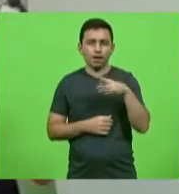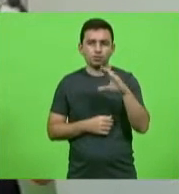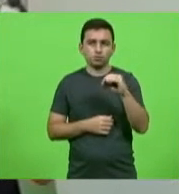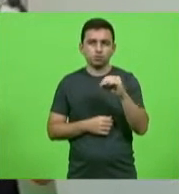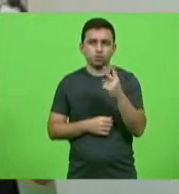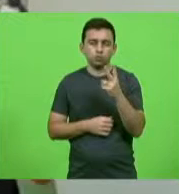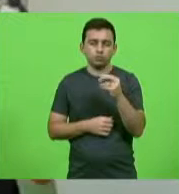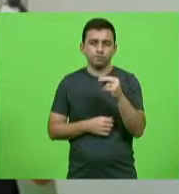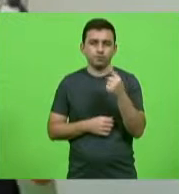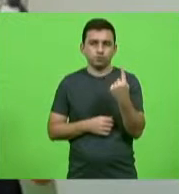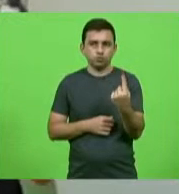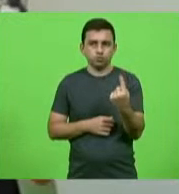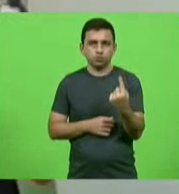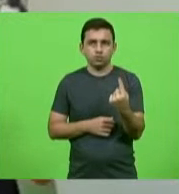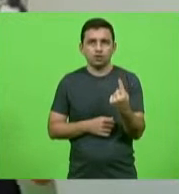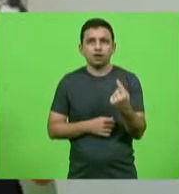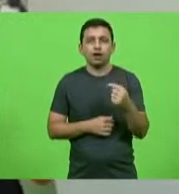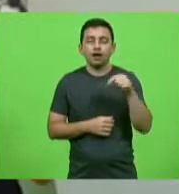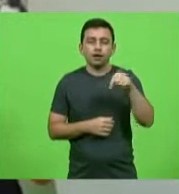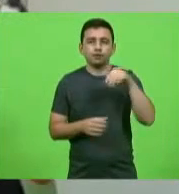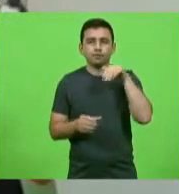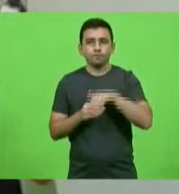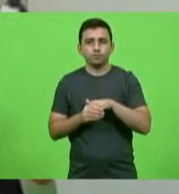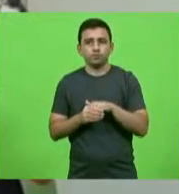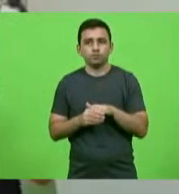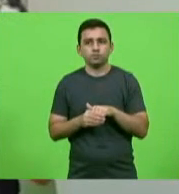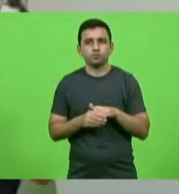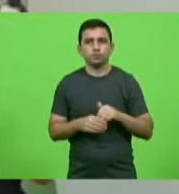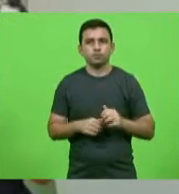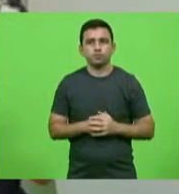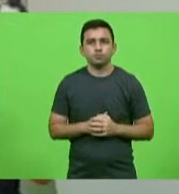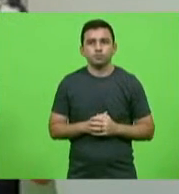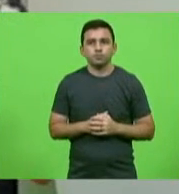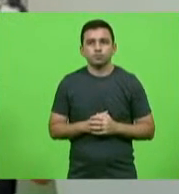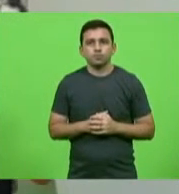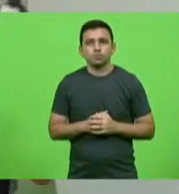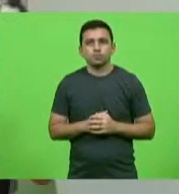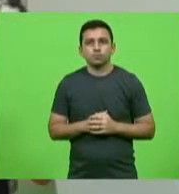de 2021. Segue aqui o nosso voto.